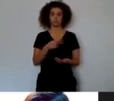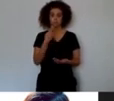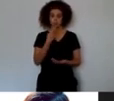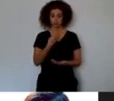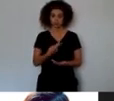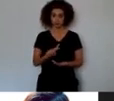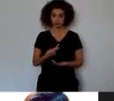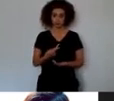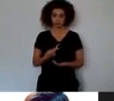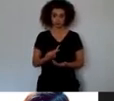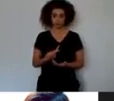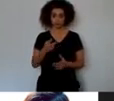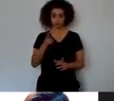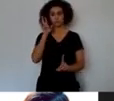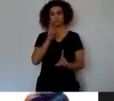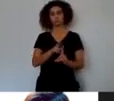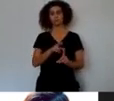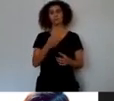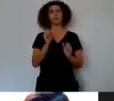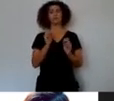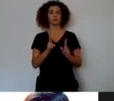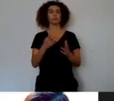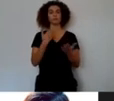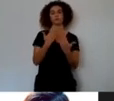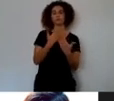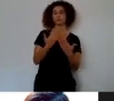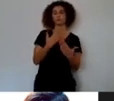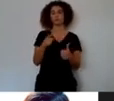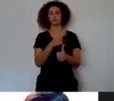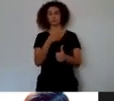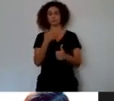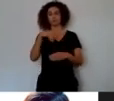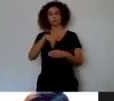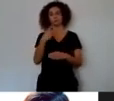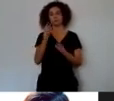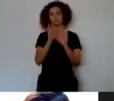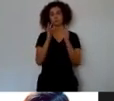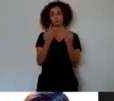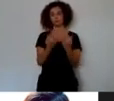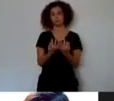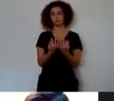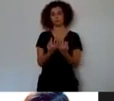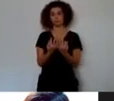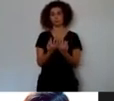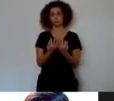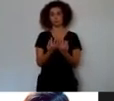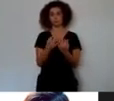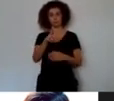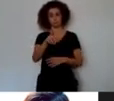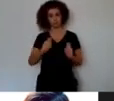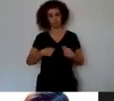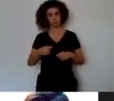né, quando a representatividade, beleza, bate palmas, é o primeiro da sua família, muitas vezes isso é colocado para a gente nesse sentido, você deveria, né,